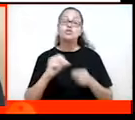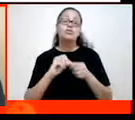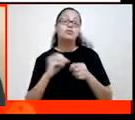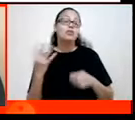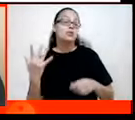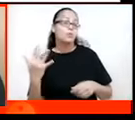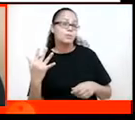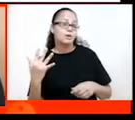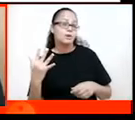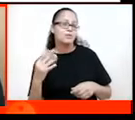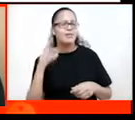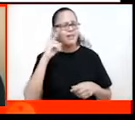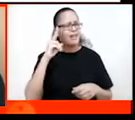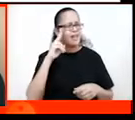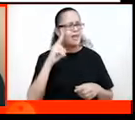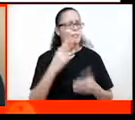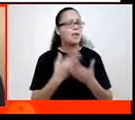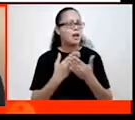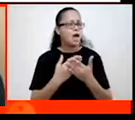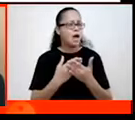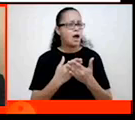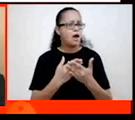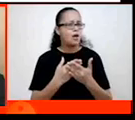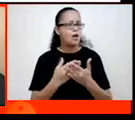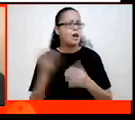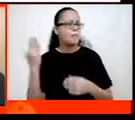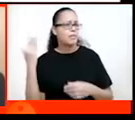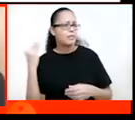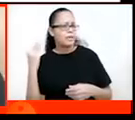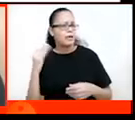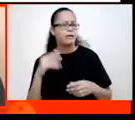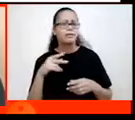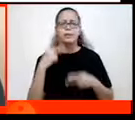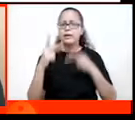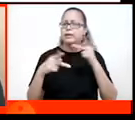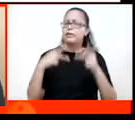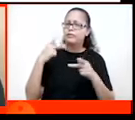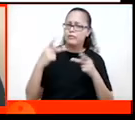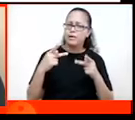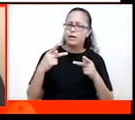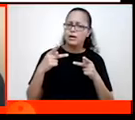Lembra que na aula passada nós falamos sobre isso, né? As características do modo artesanal,